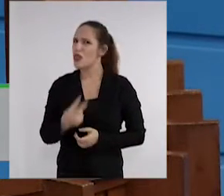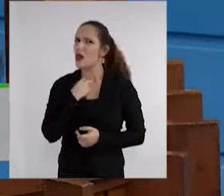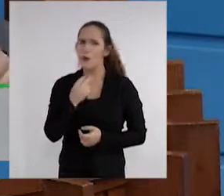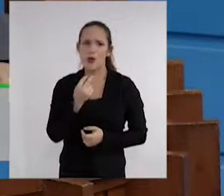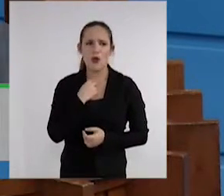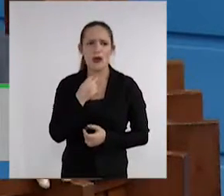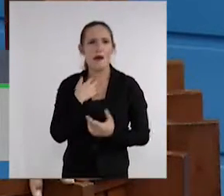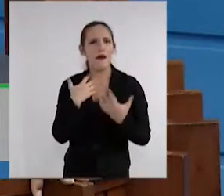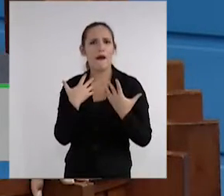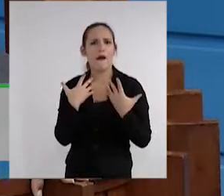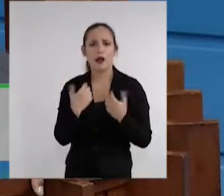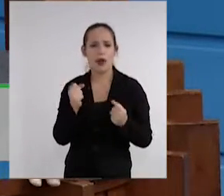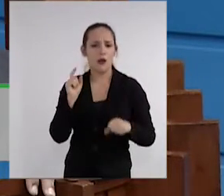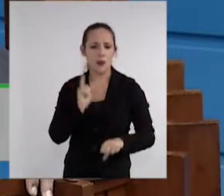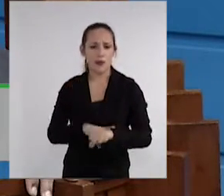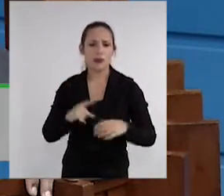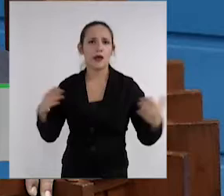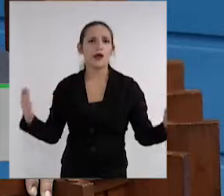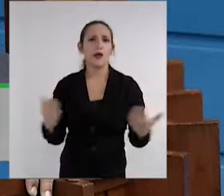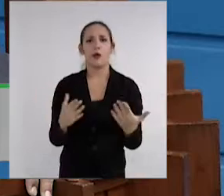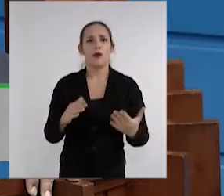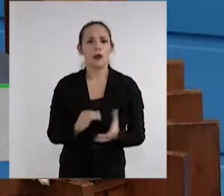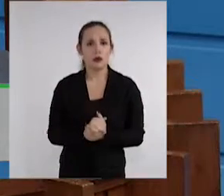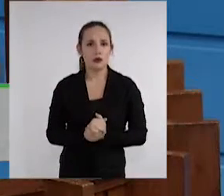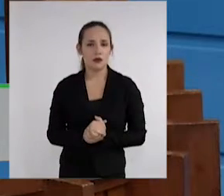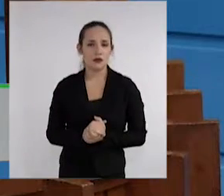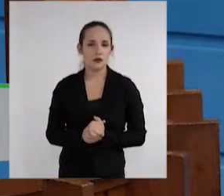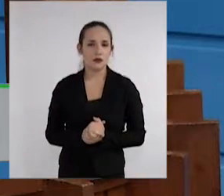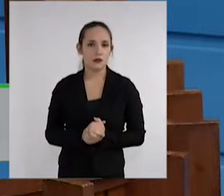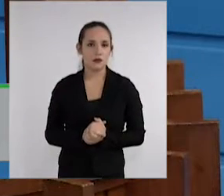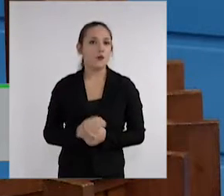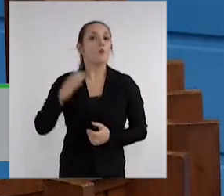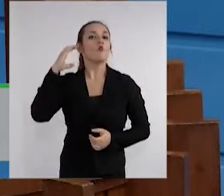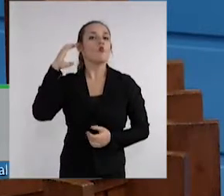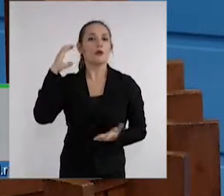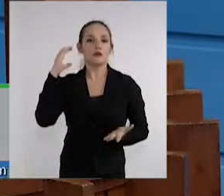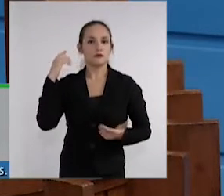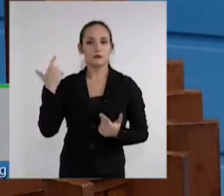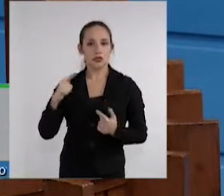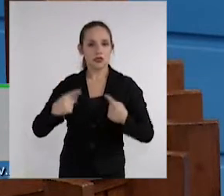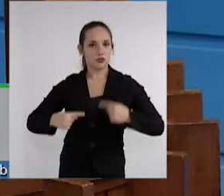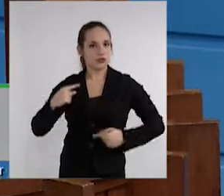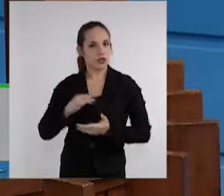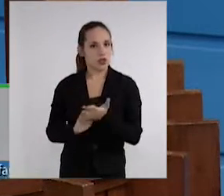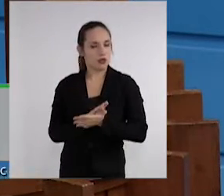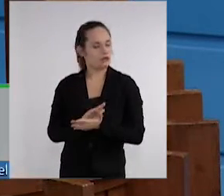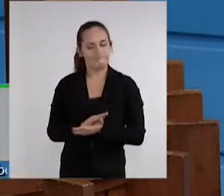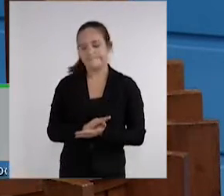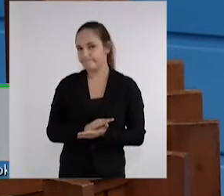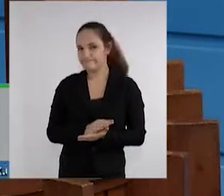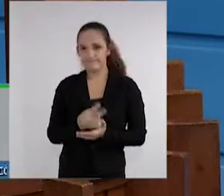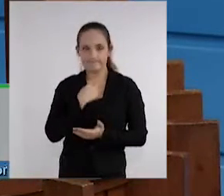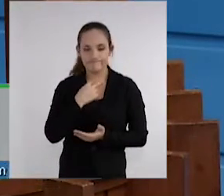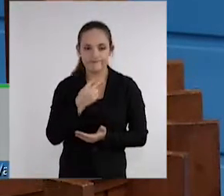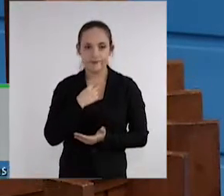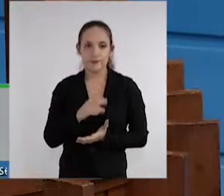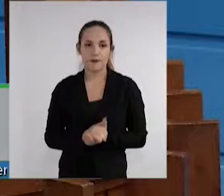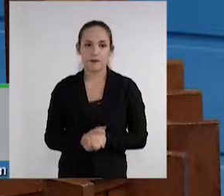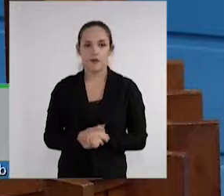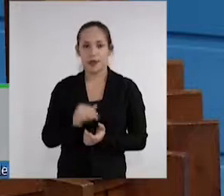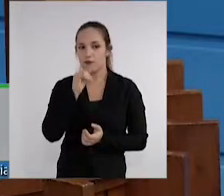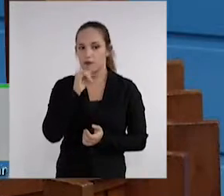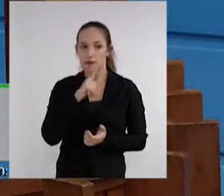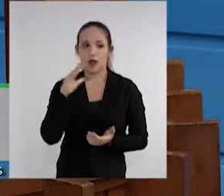pode, num momento como esse, ficar ausente dessa discussão. Eu já vi, inclusive,